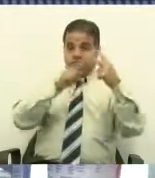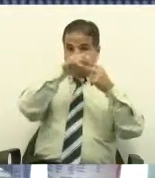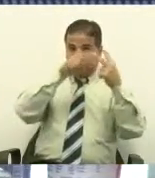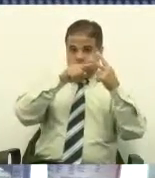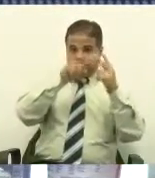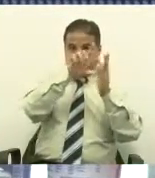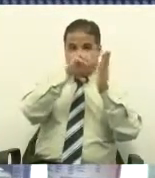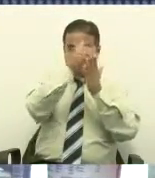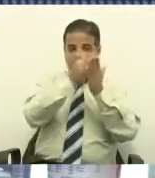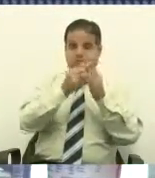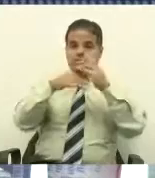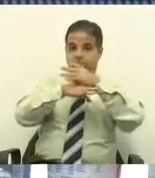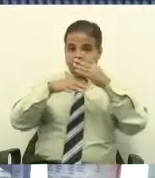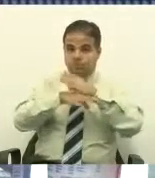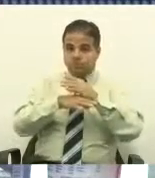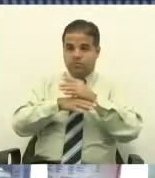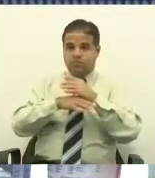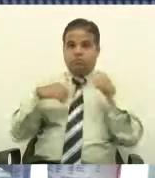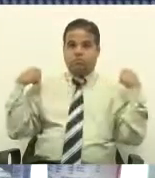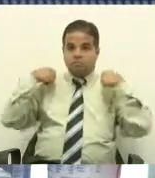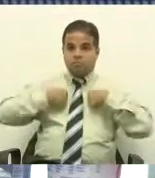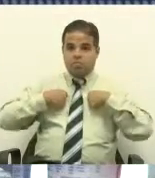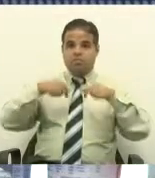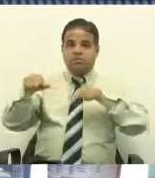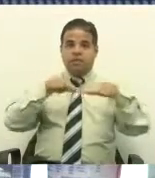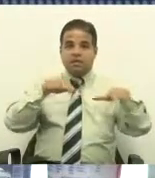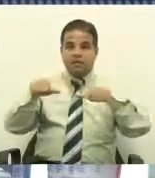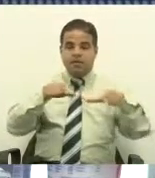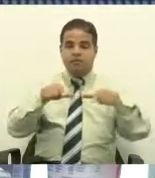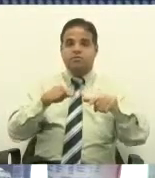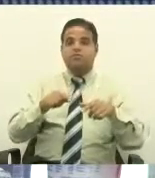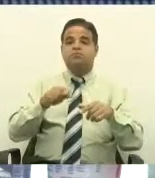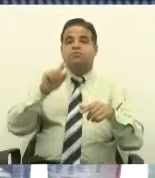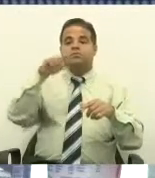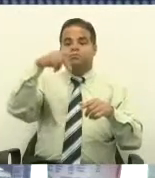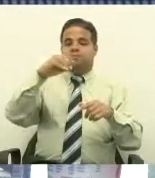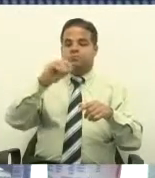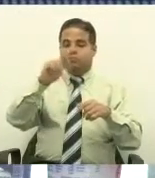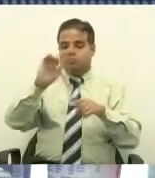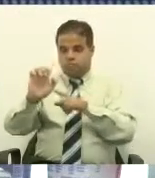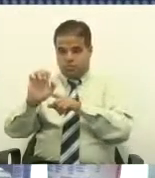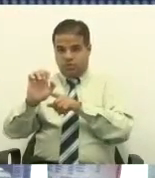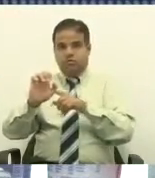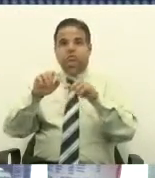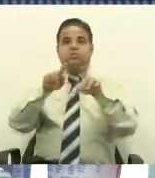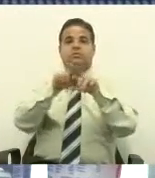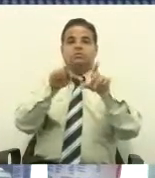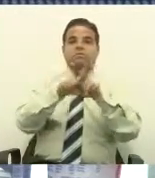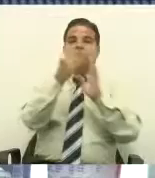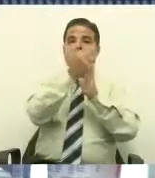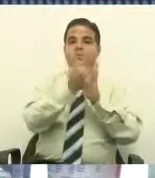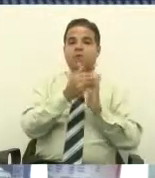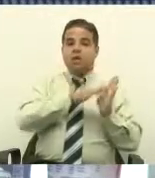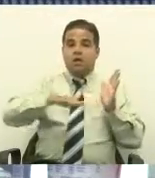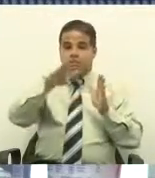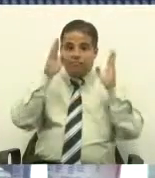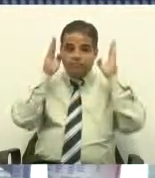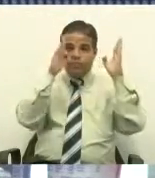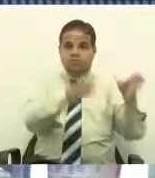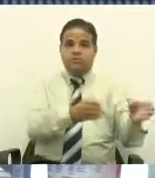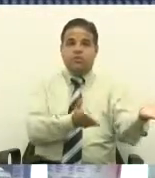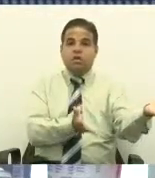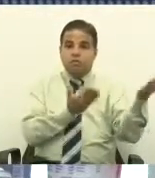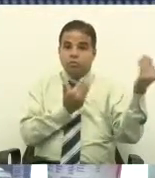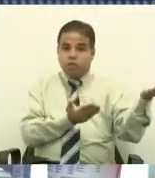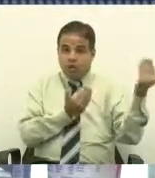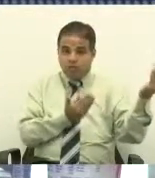decretos municipais, Bolsa Trabalho, e o POG, que é o Programa ao Jovem, direcionado ao